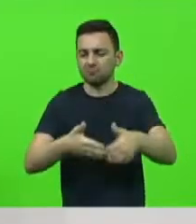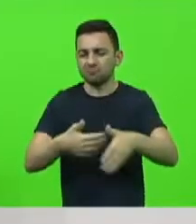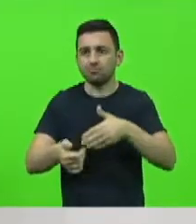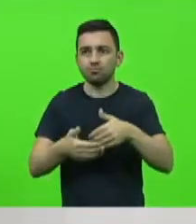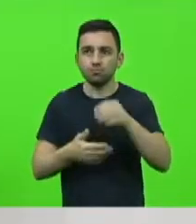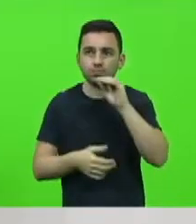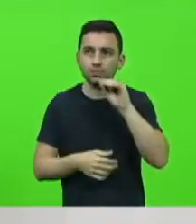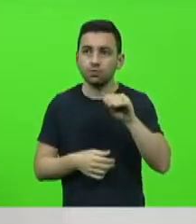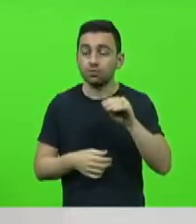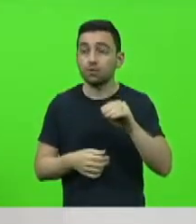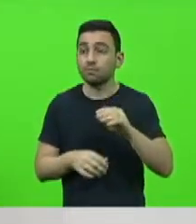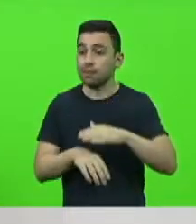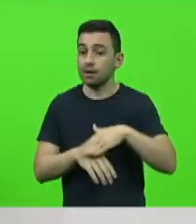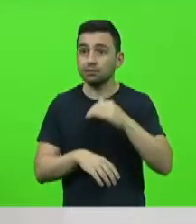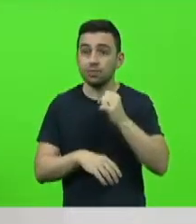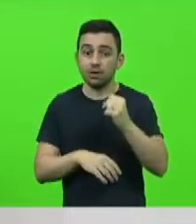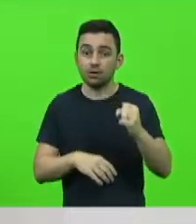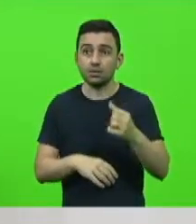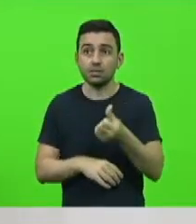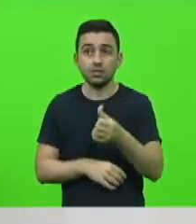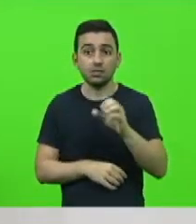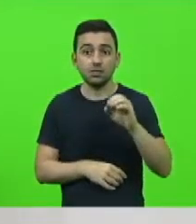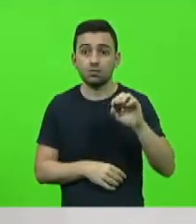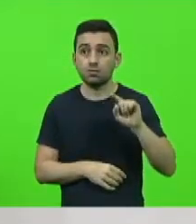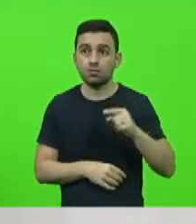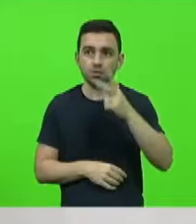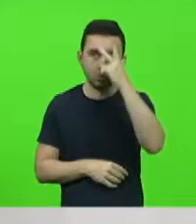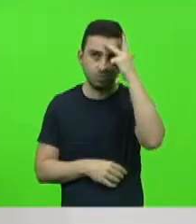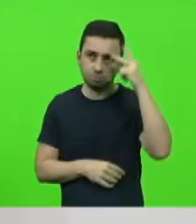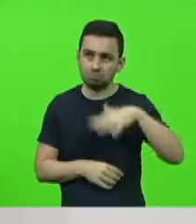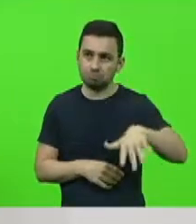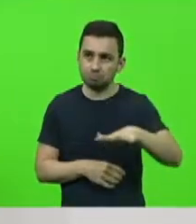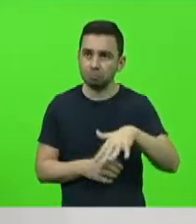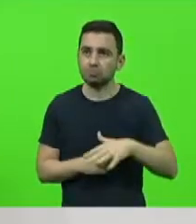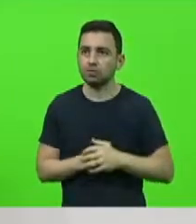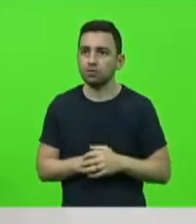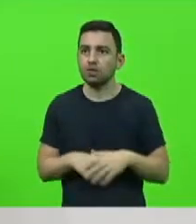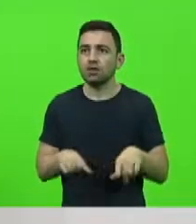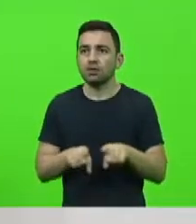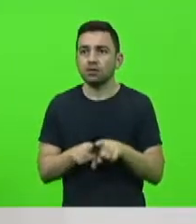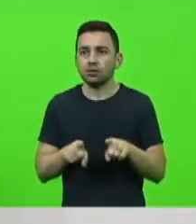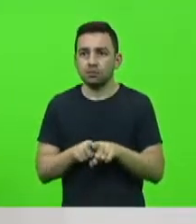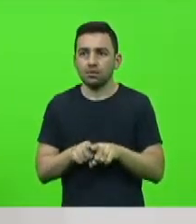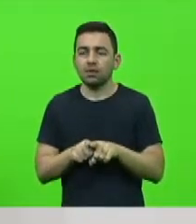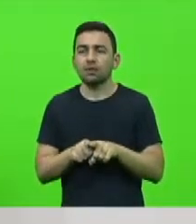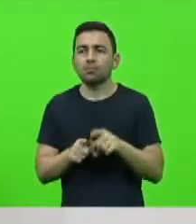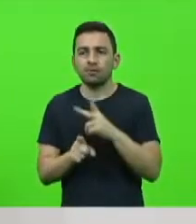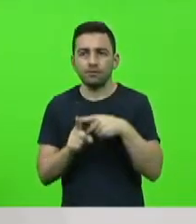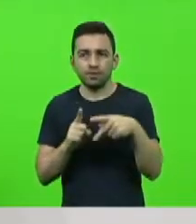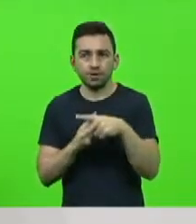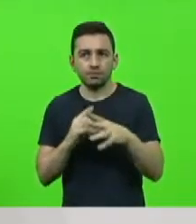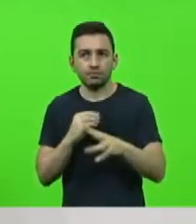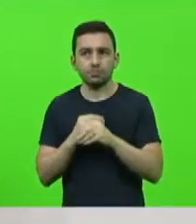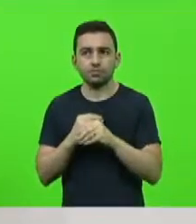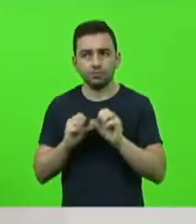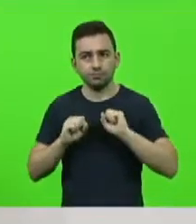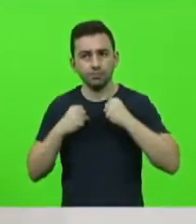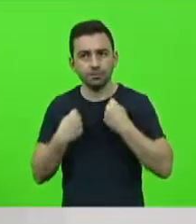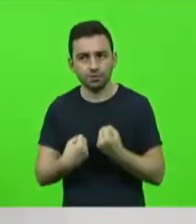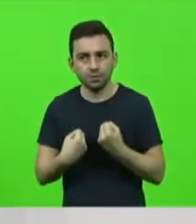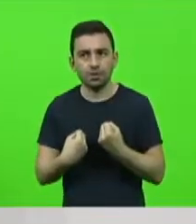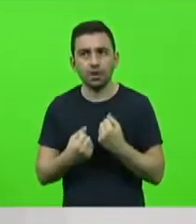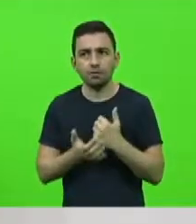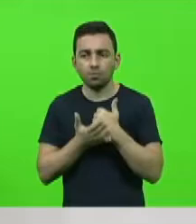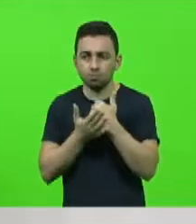e brasileiras. Defendemos os trabalhadores nas votações contra a Previdência Complementar, favorável à carreira da Polícia